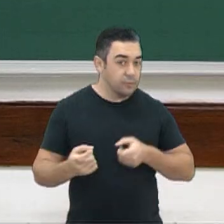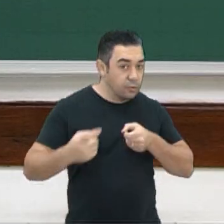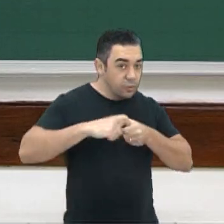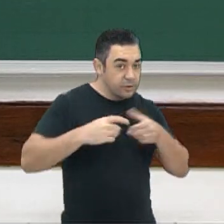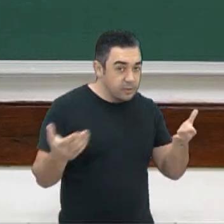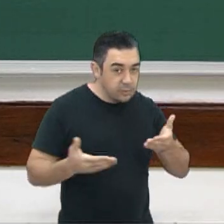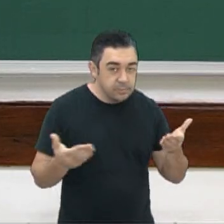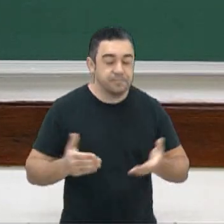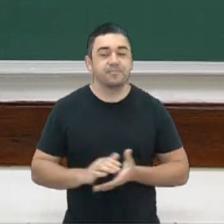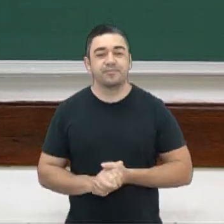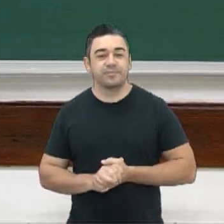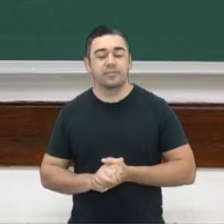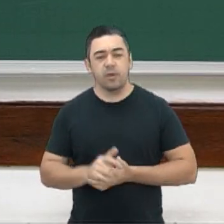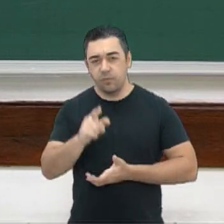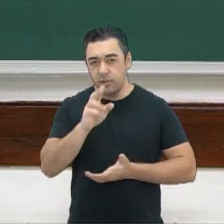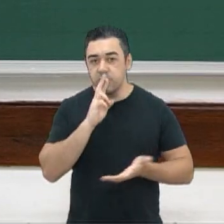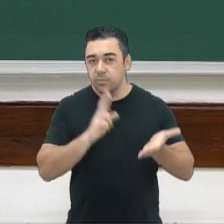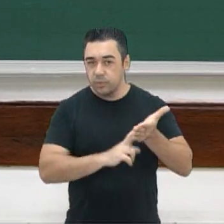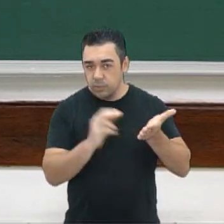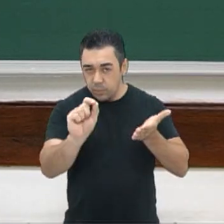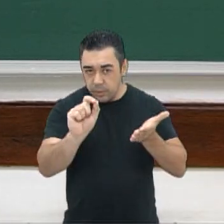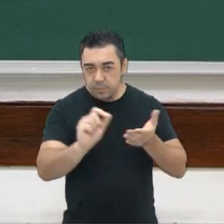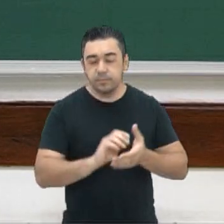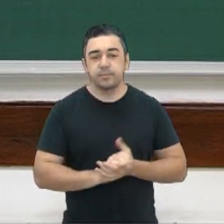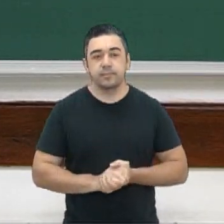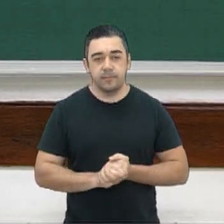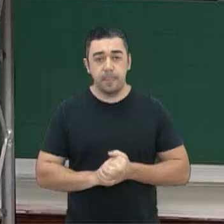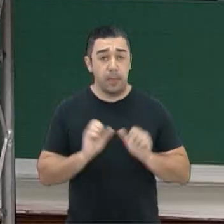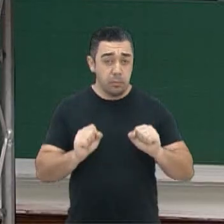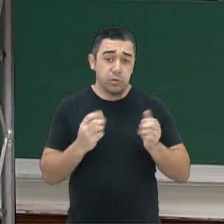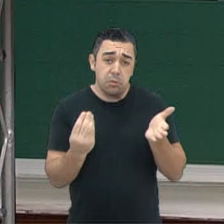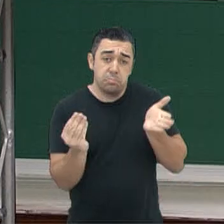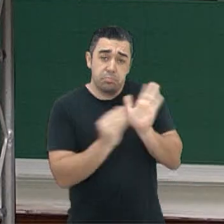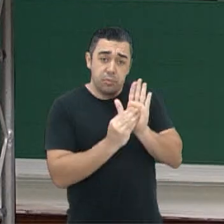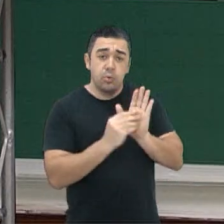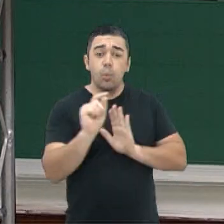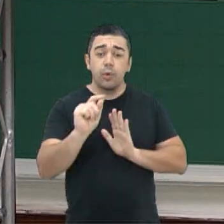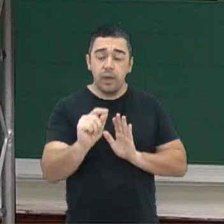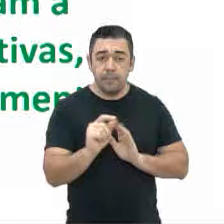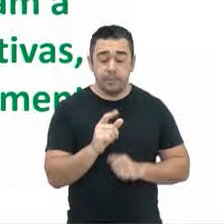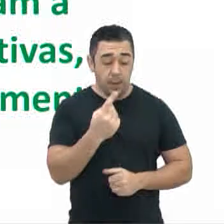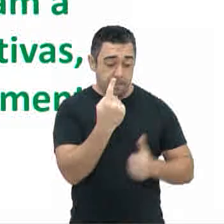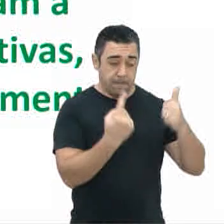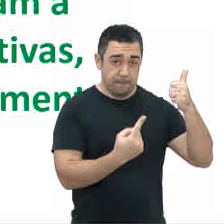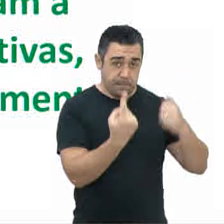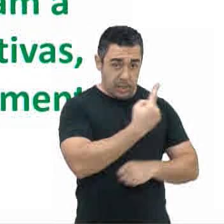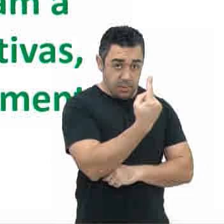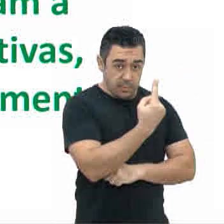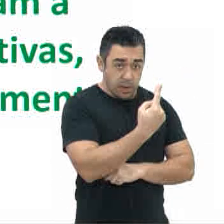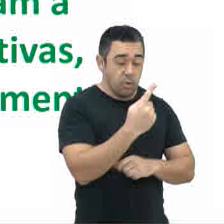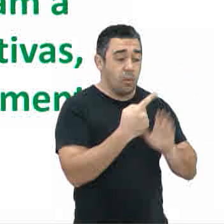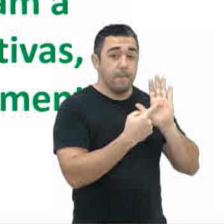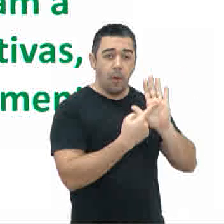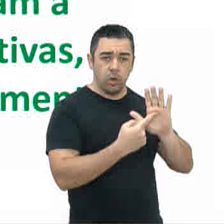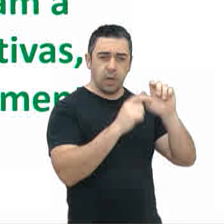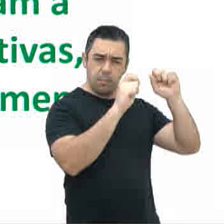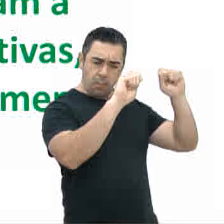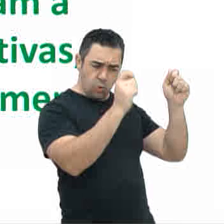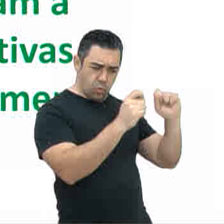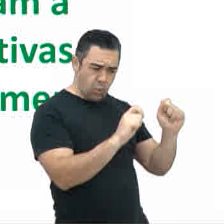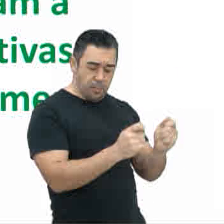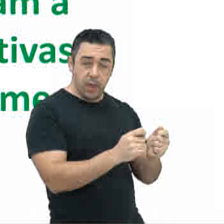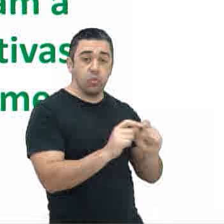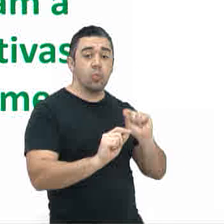Voltei, galera. E aí, o que vocês responderam? Podemos colocar as duas imagens da seguinte maneira. A primeira mostra um monumento que